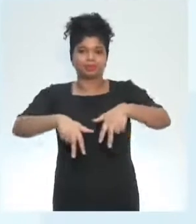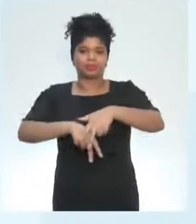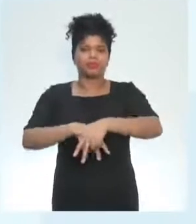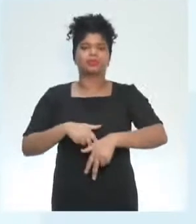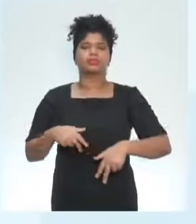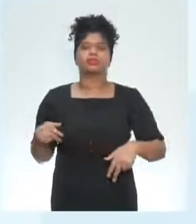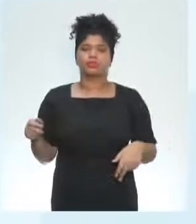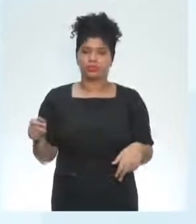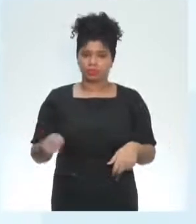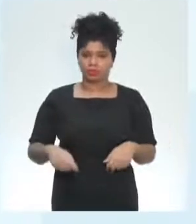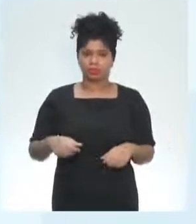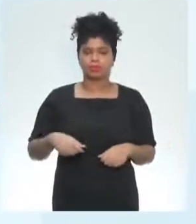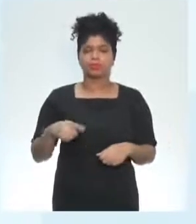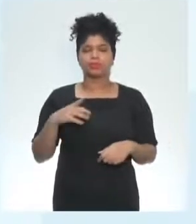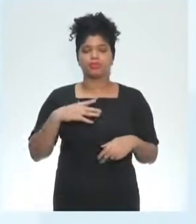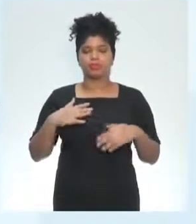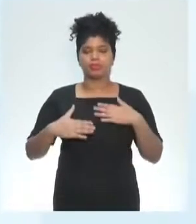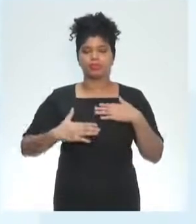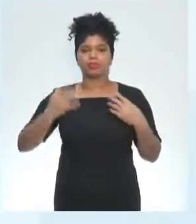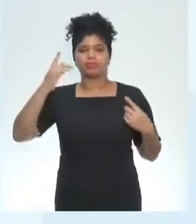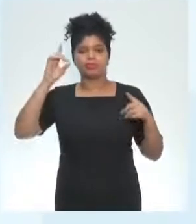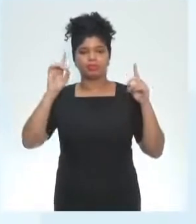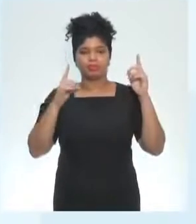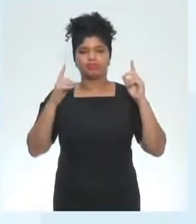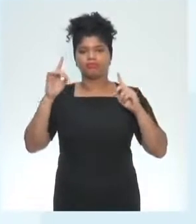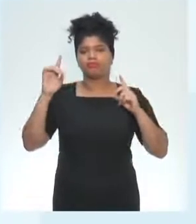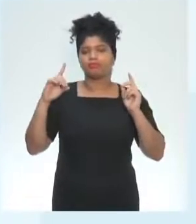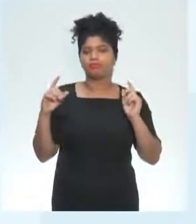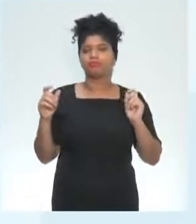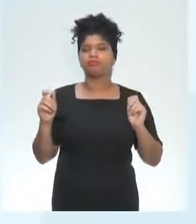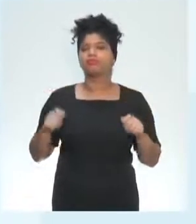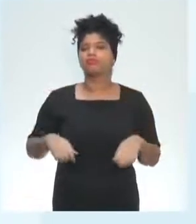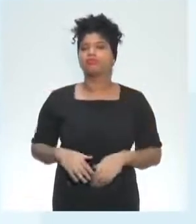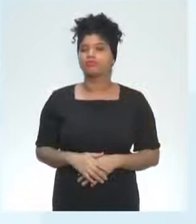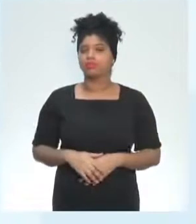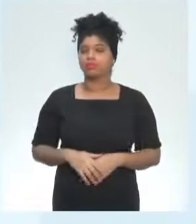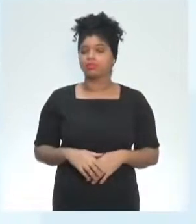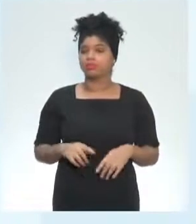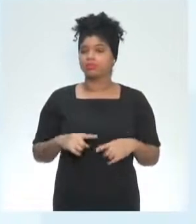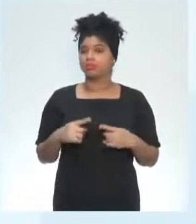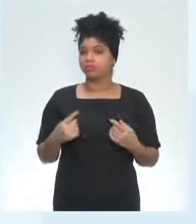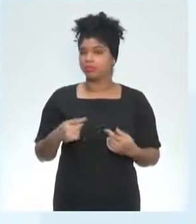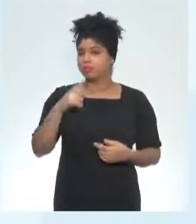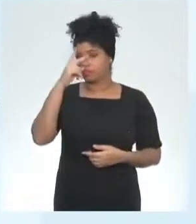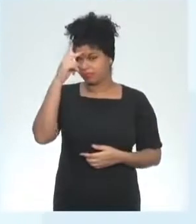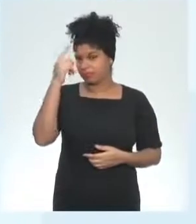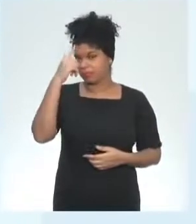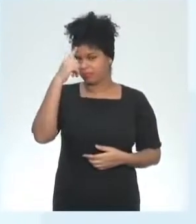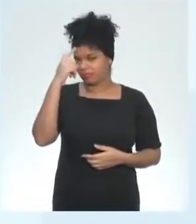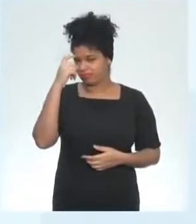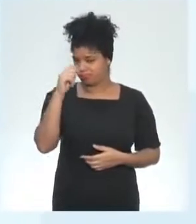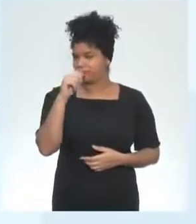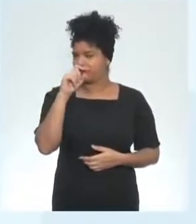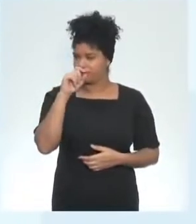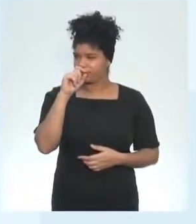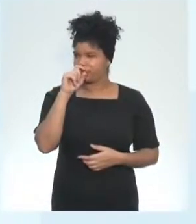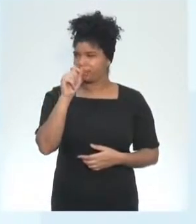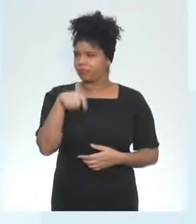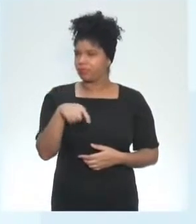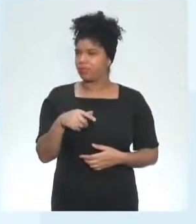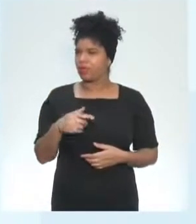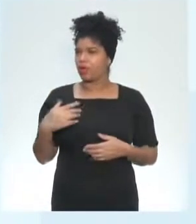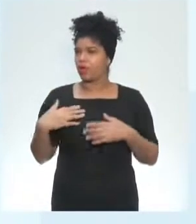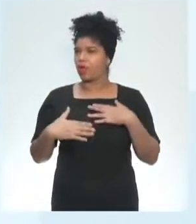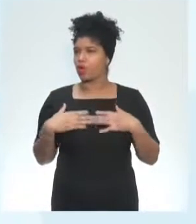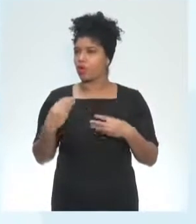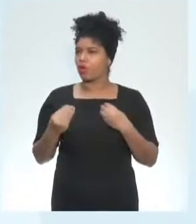gestos, deslocamentos, né, desse corpo de baile, aí o coreógrafo ele vai também determinar, né, qual é a